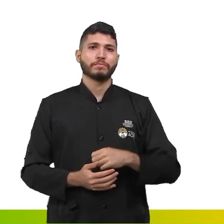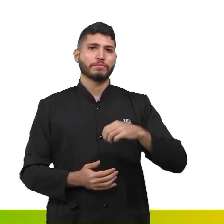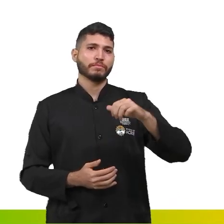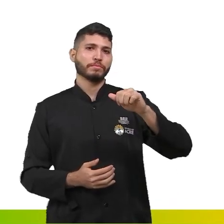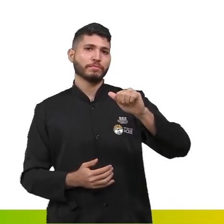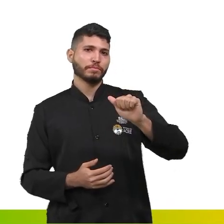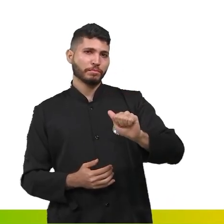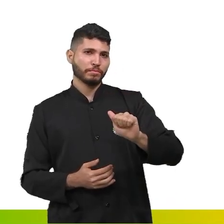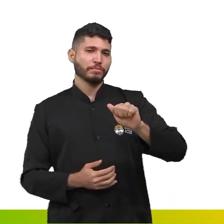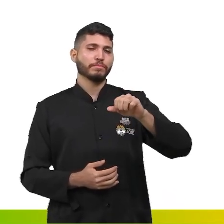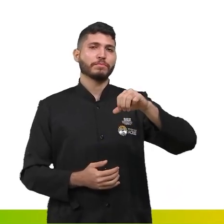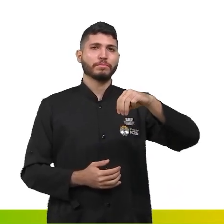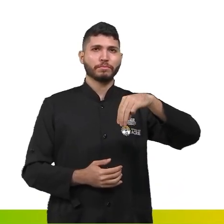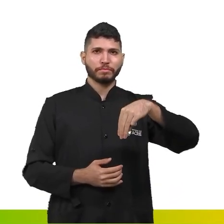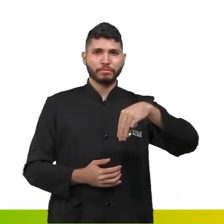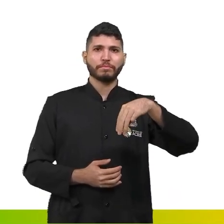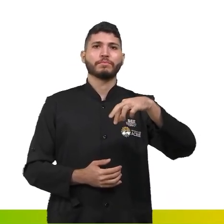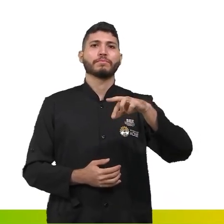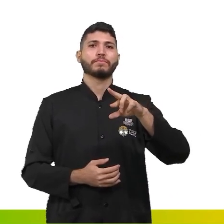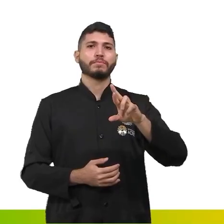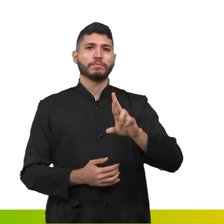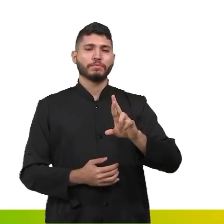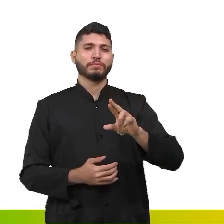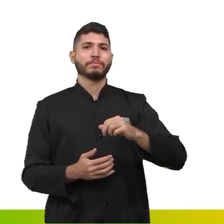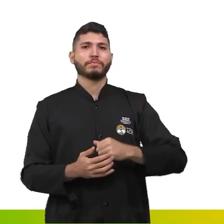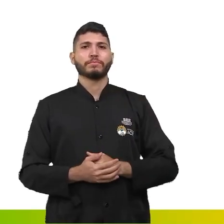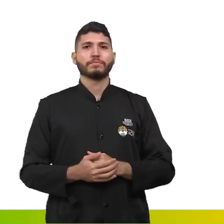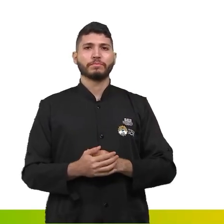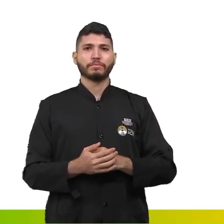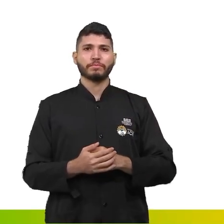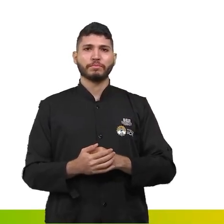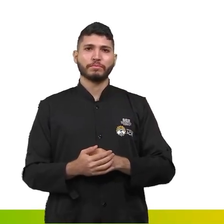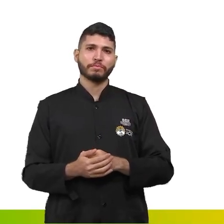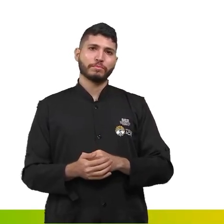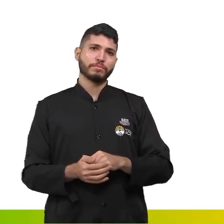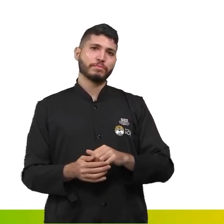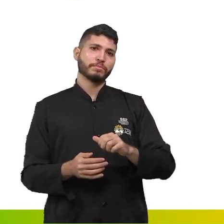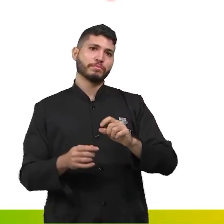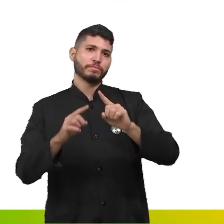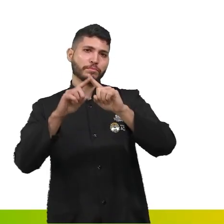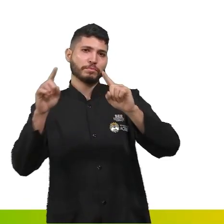AMR. E o triângulo ARO